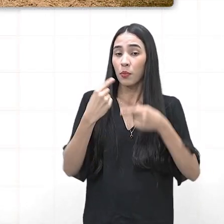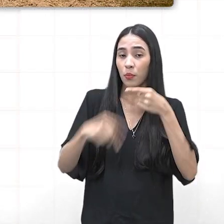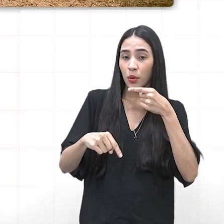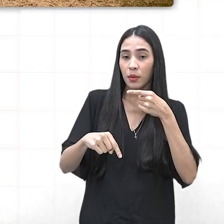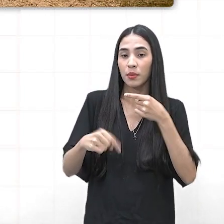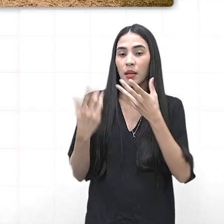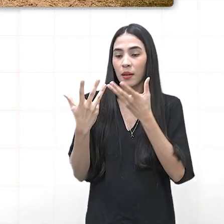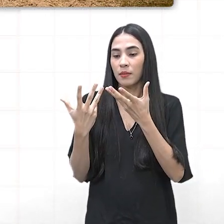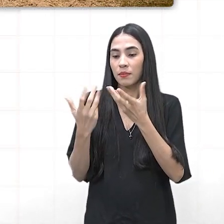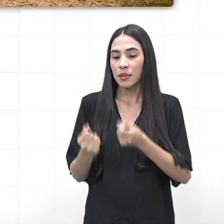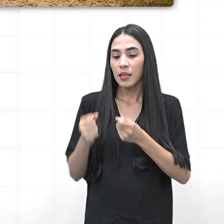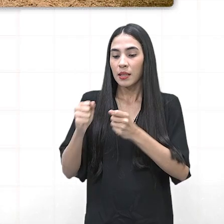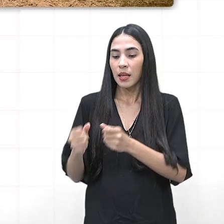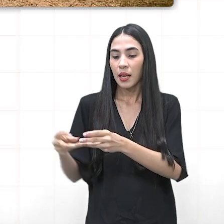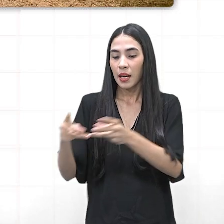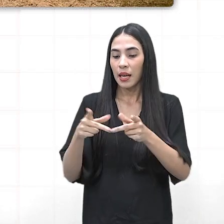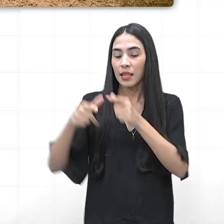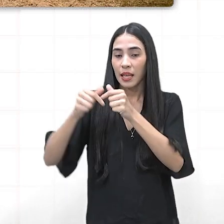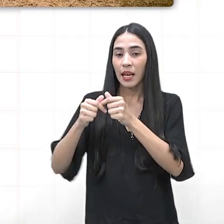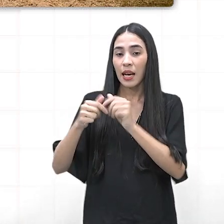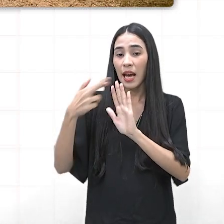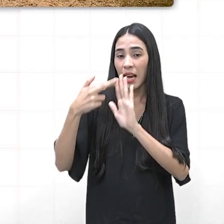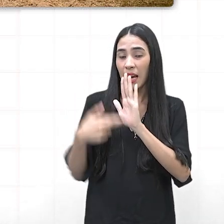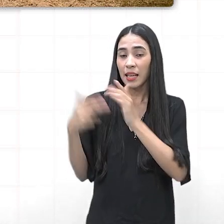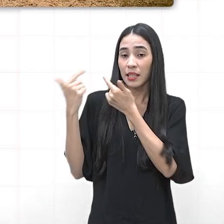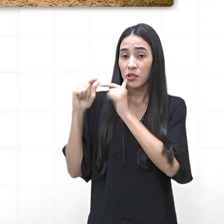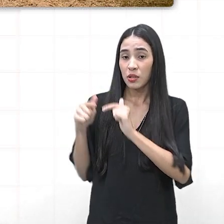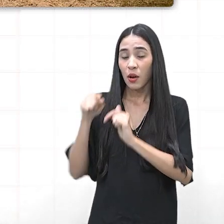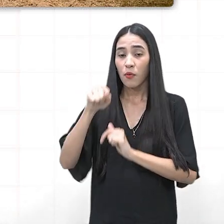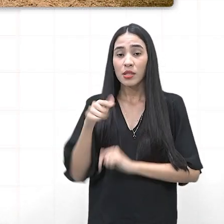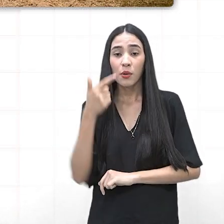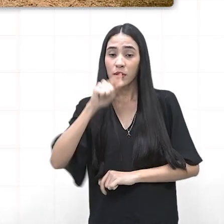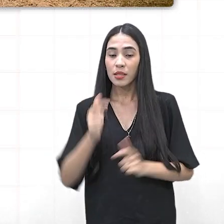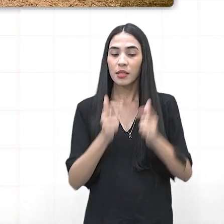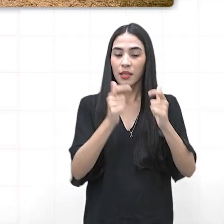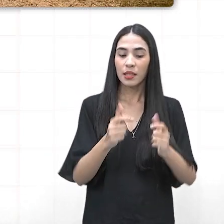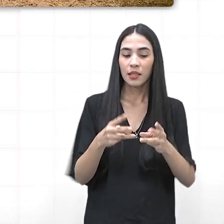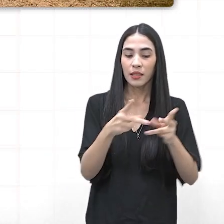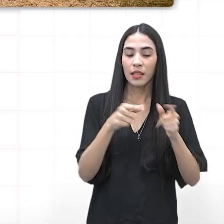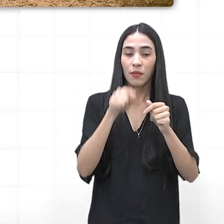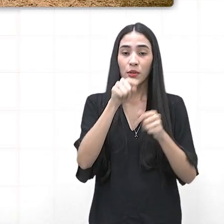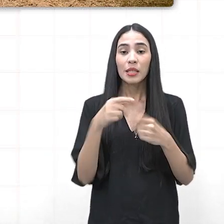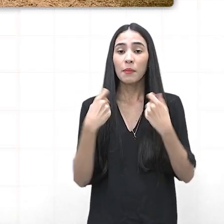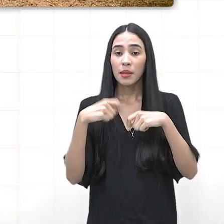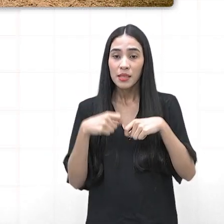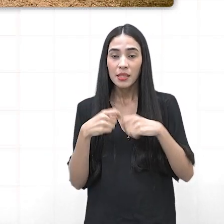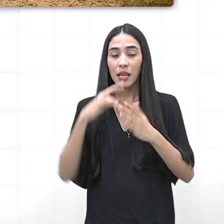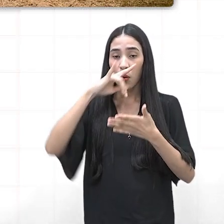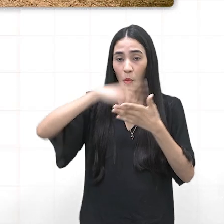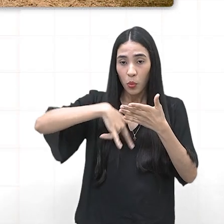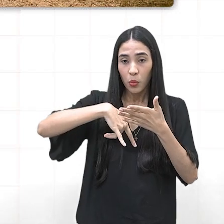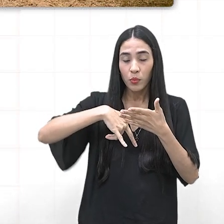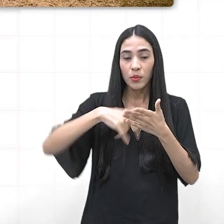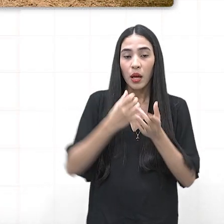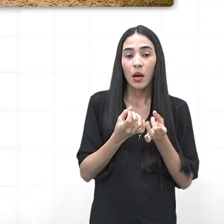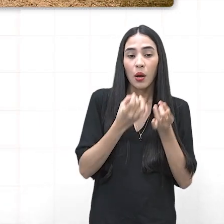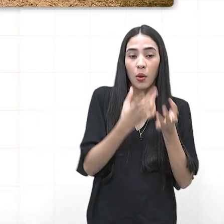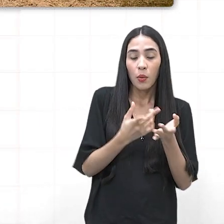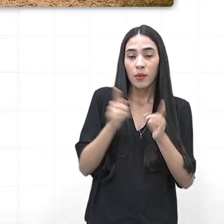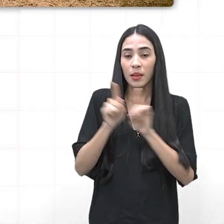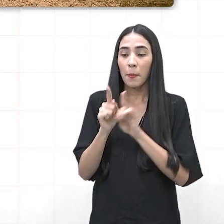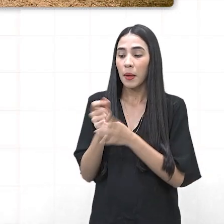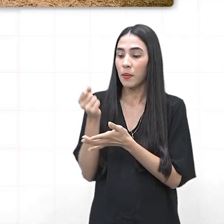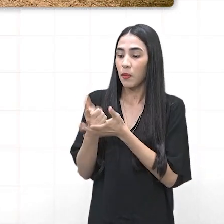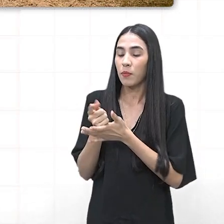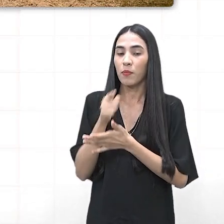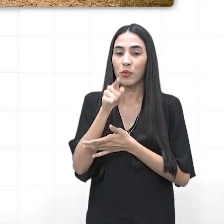posse da terra por meio tradicional. Para você ter uma porção territorial, você tinha que ter o contrato de compra e venda. Você